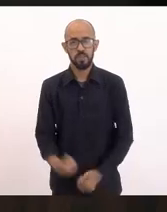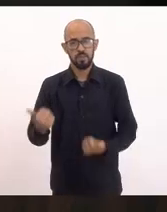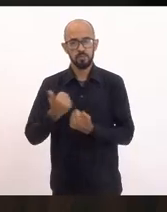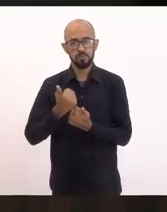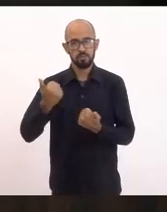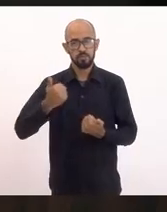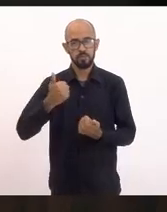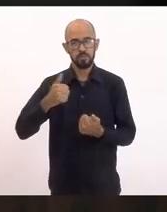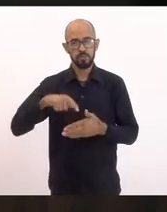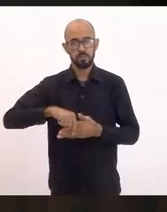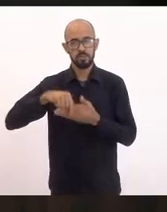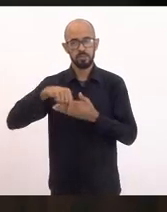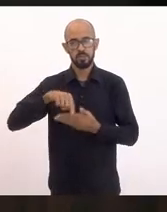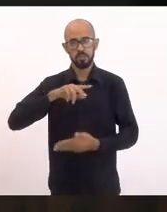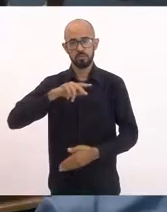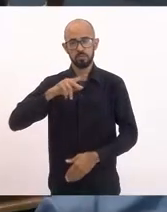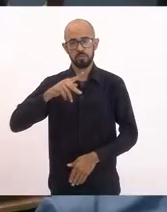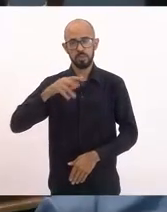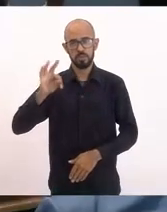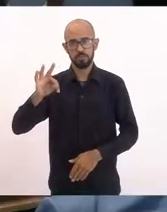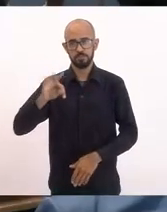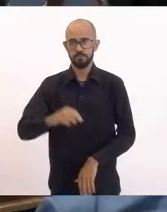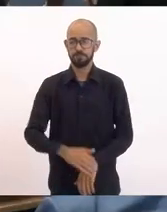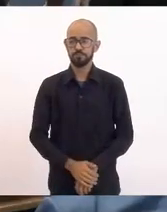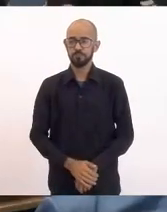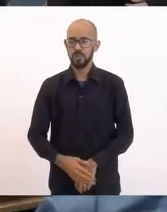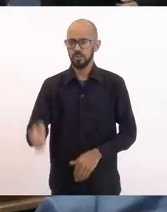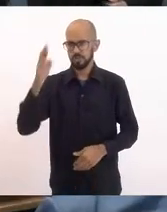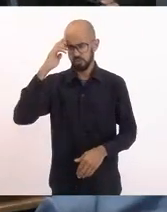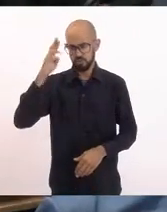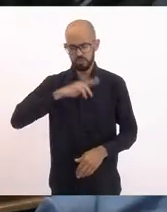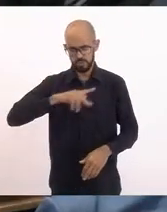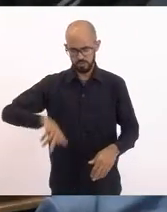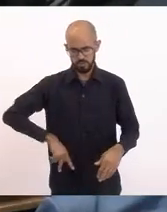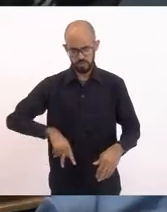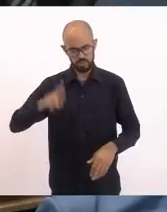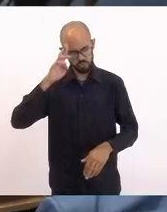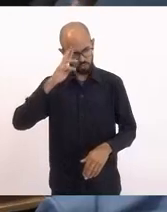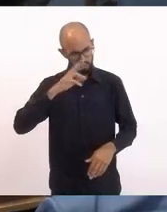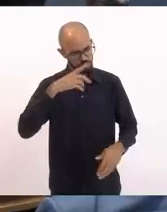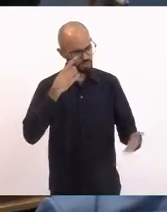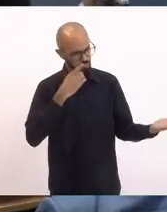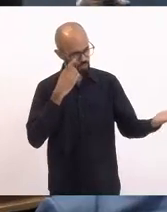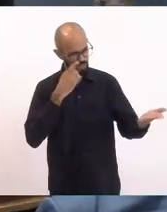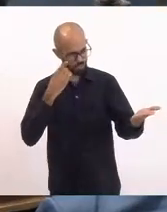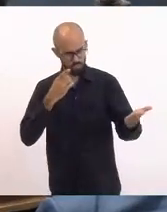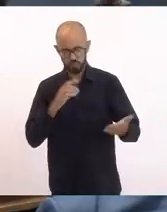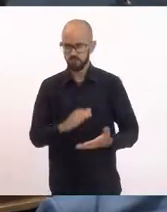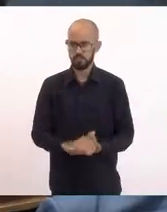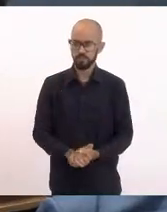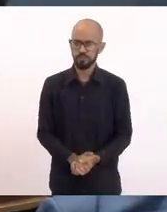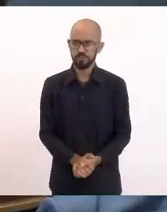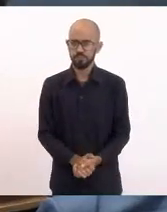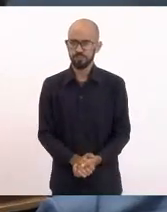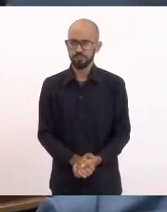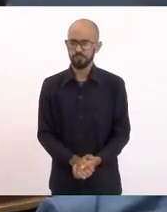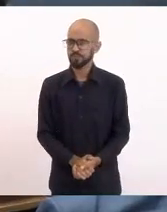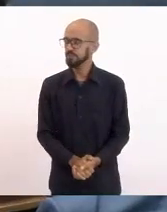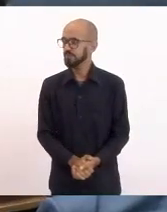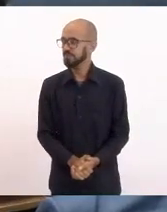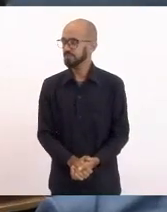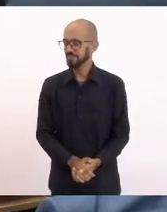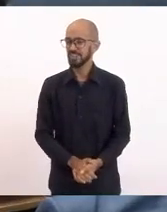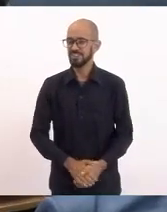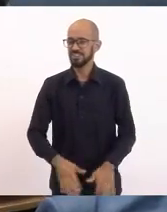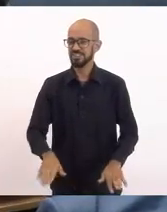PT. Senhor presidente, senhoras deputadas, senhores deputados, faço aqui uma